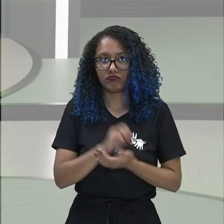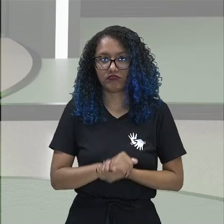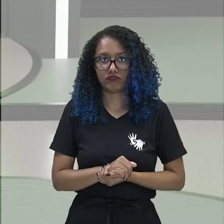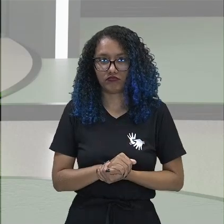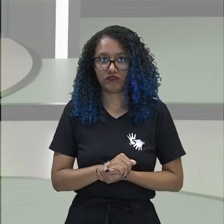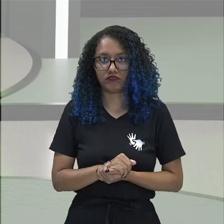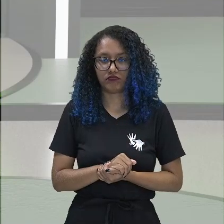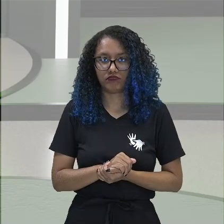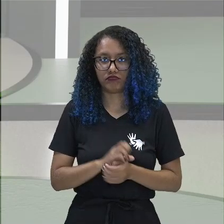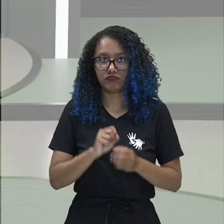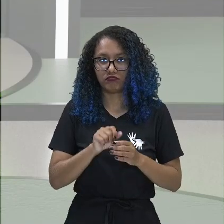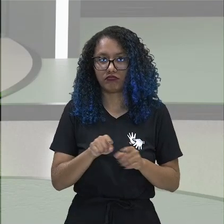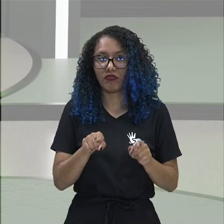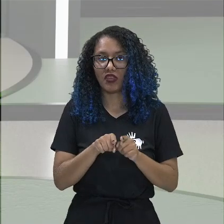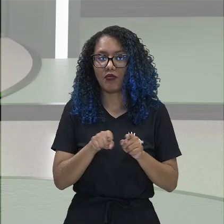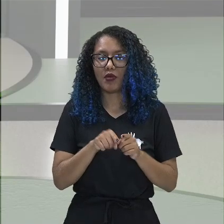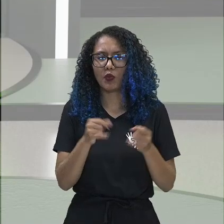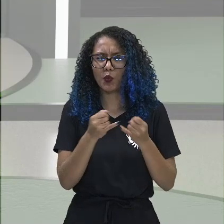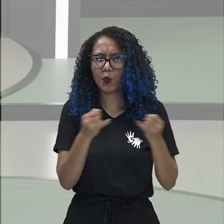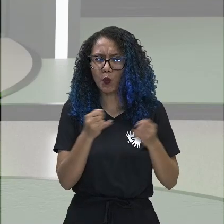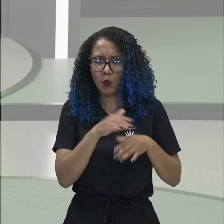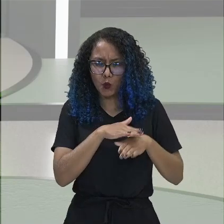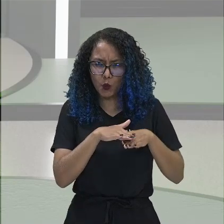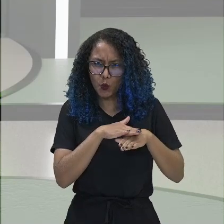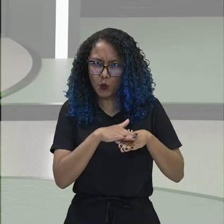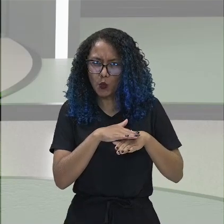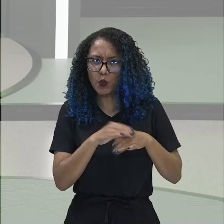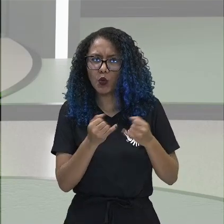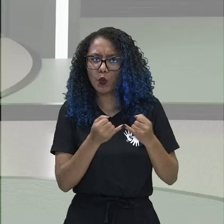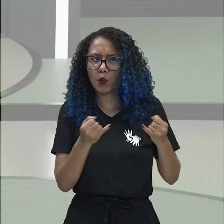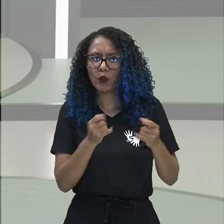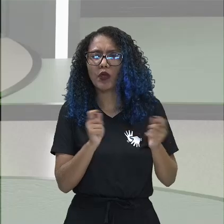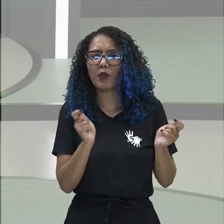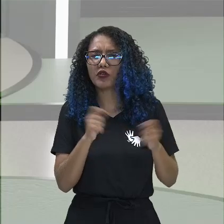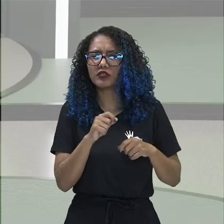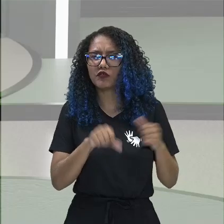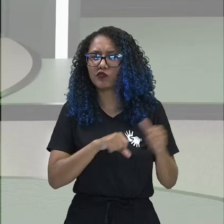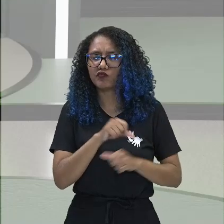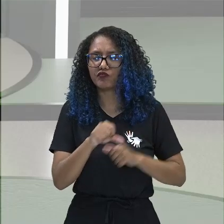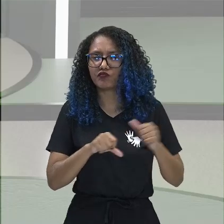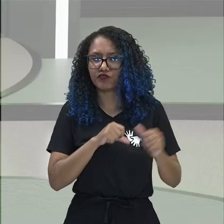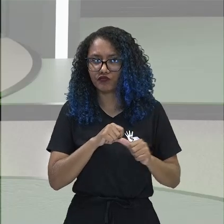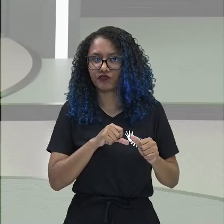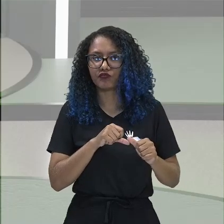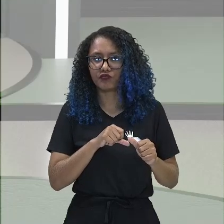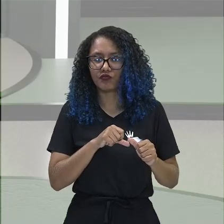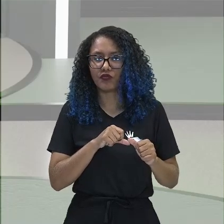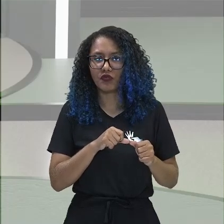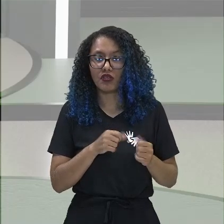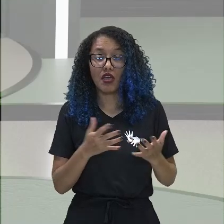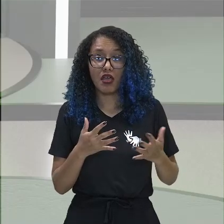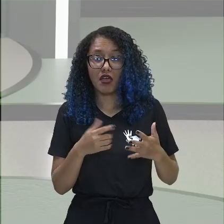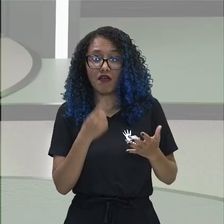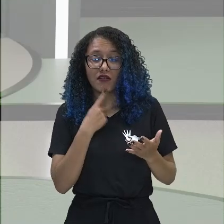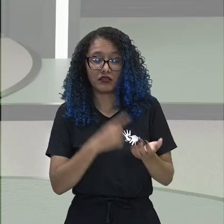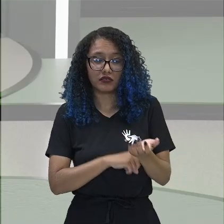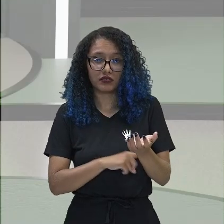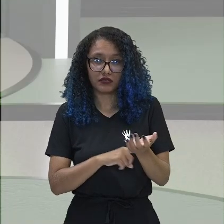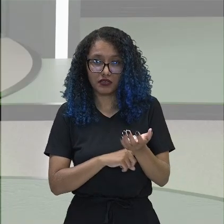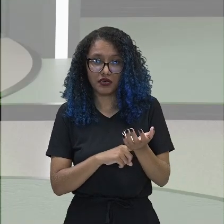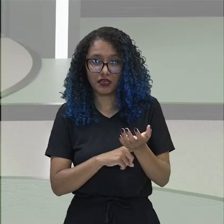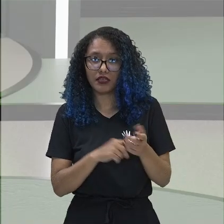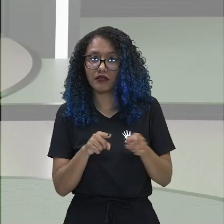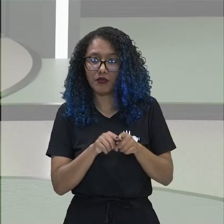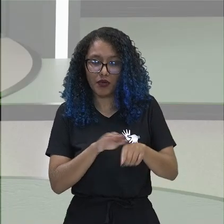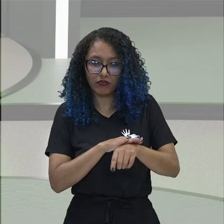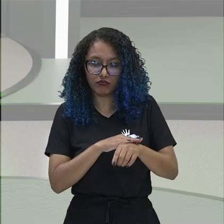uma camada muito fina que permite essas trocas gasosas do sangue com os tecidos dos alvéolos,